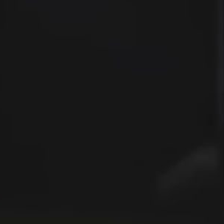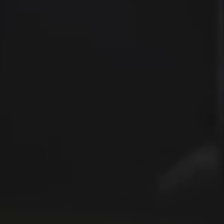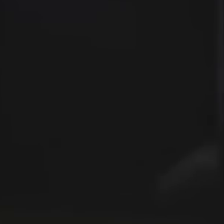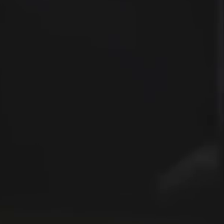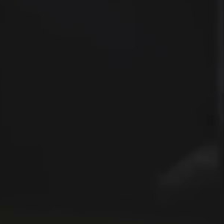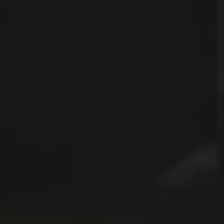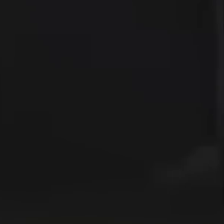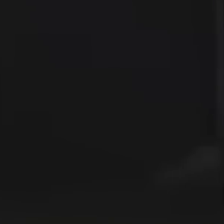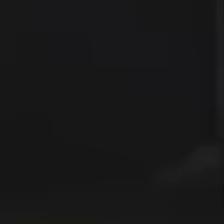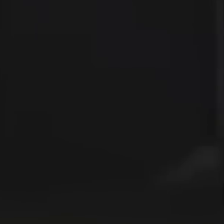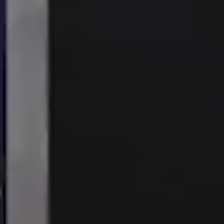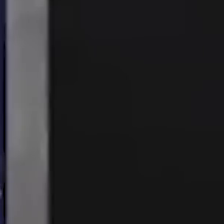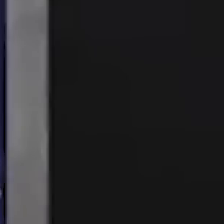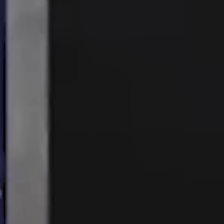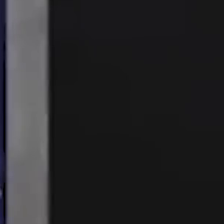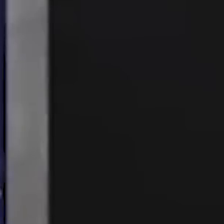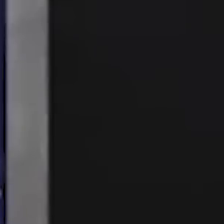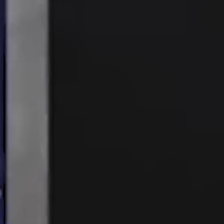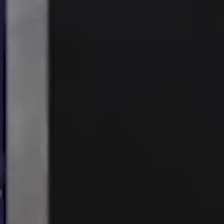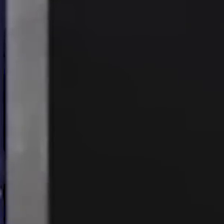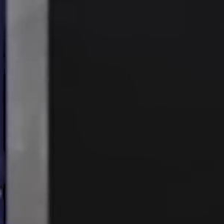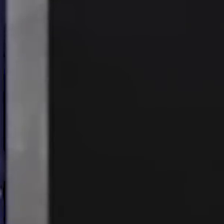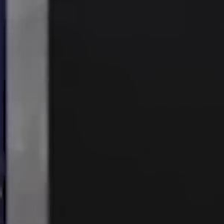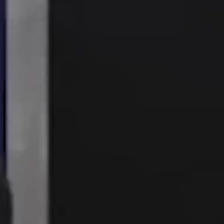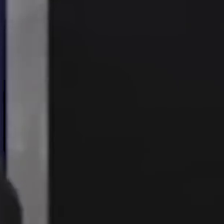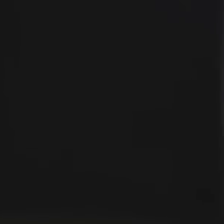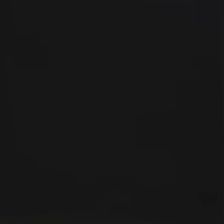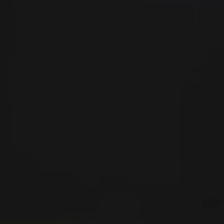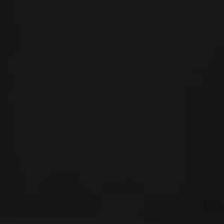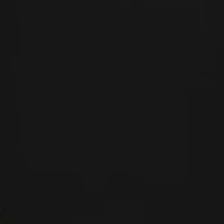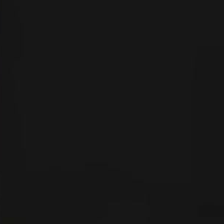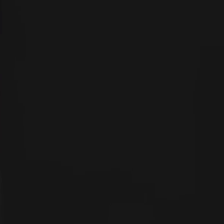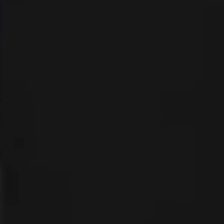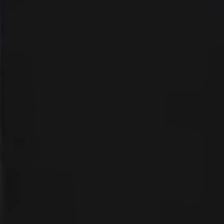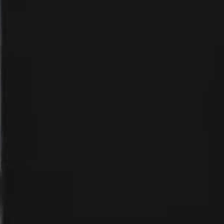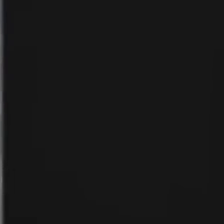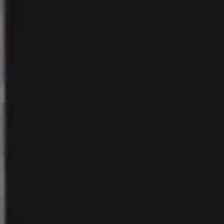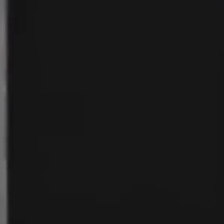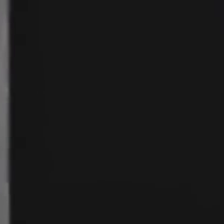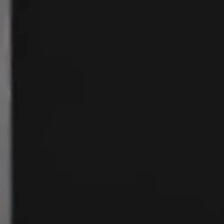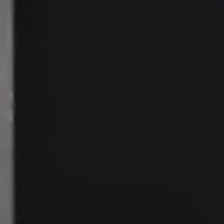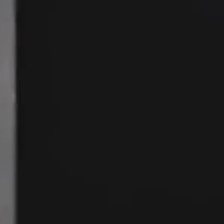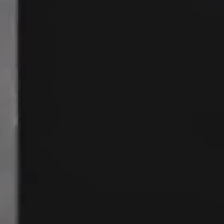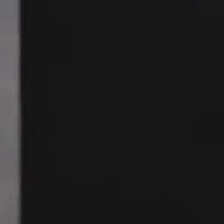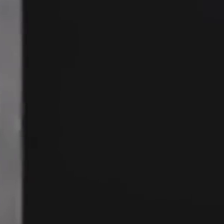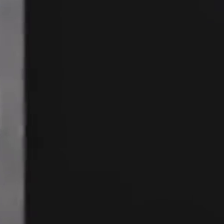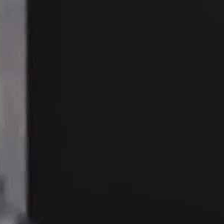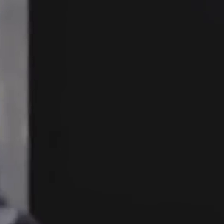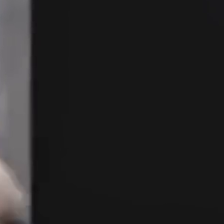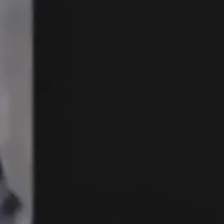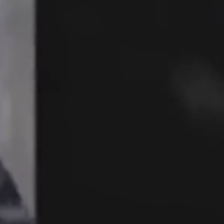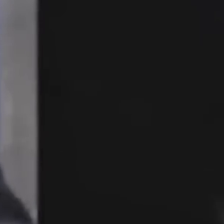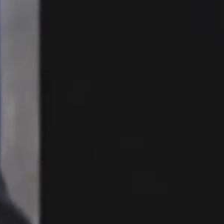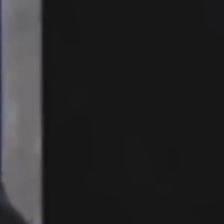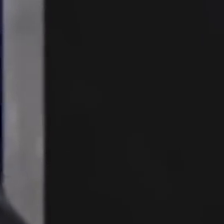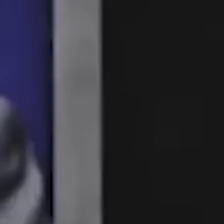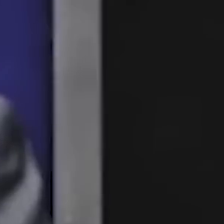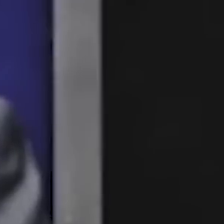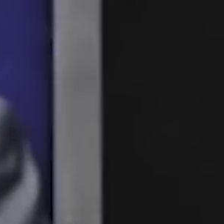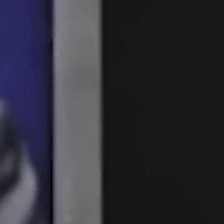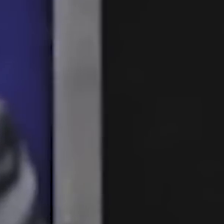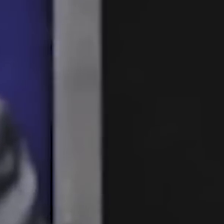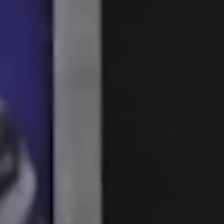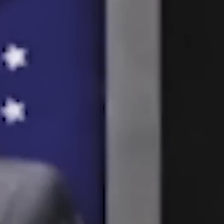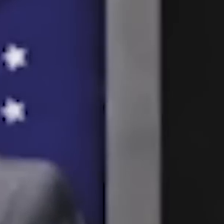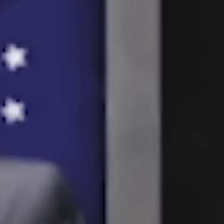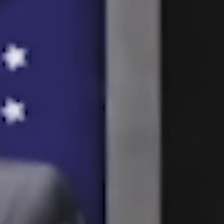Nós, como nação, regredimos para vergonha internacional. Porque aqui no Brasil, tendo-se dinheiro para pagar bons advogados, não se vai preso. Aqui